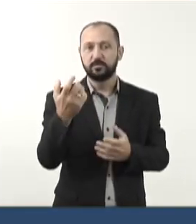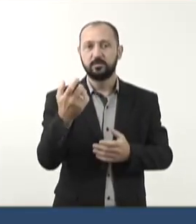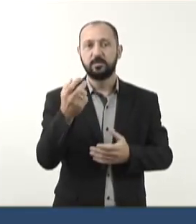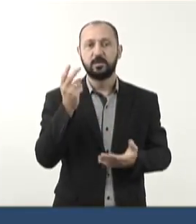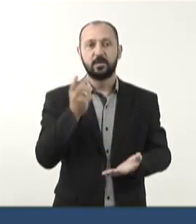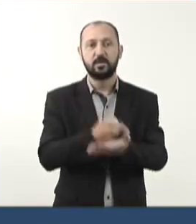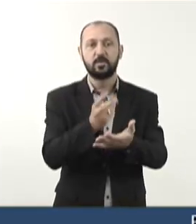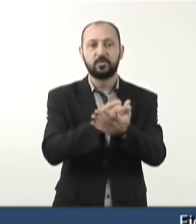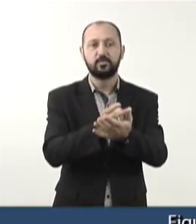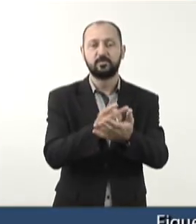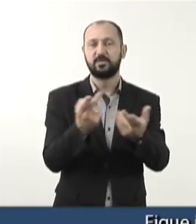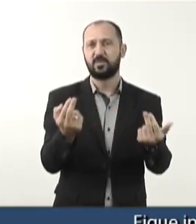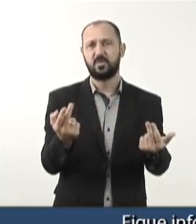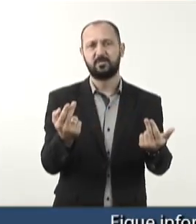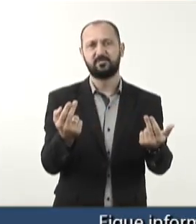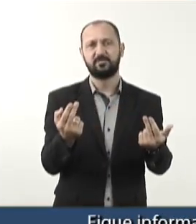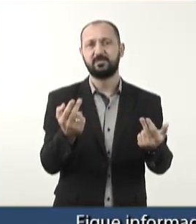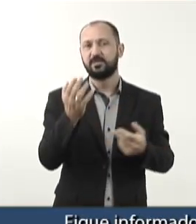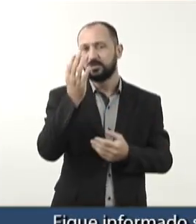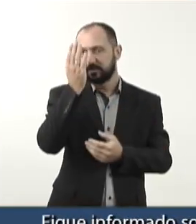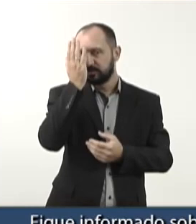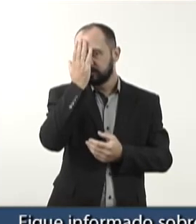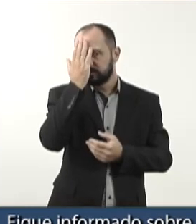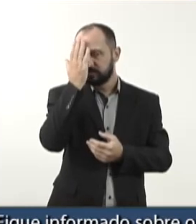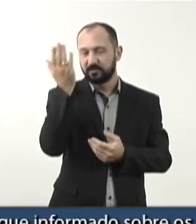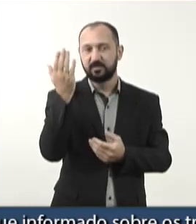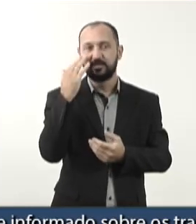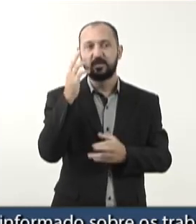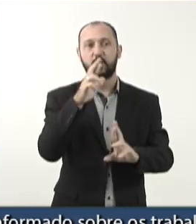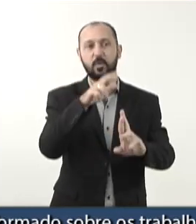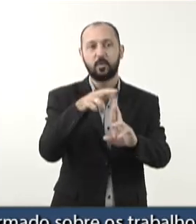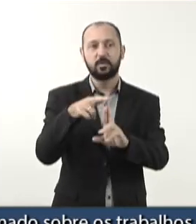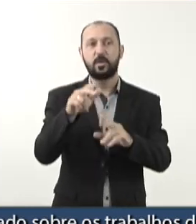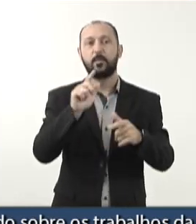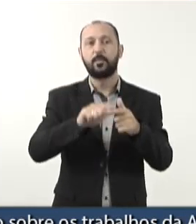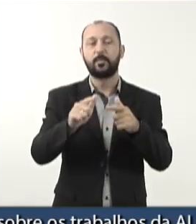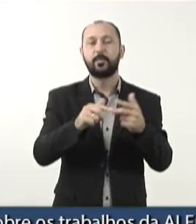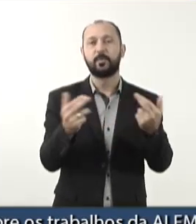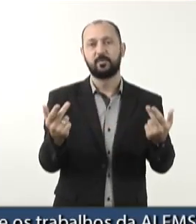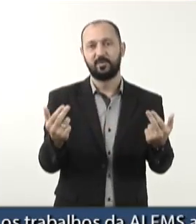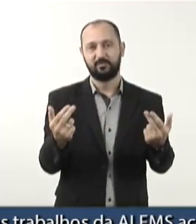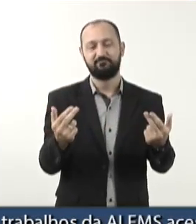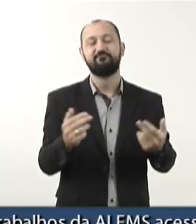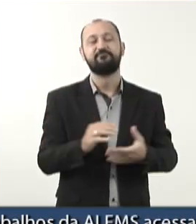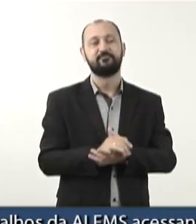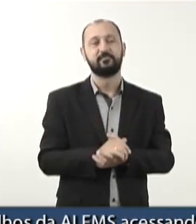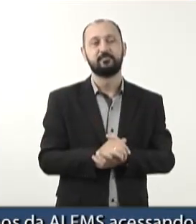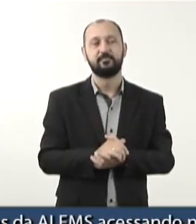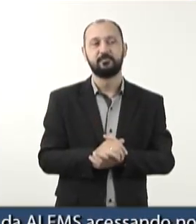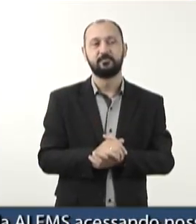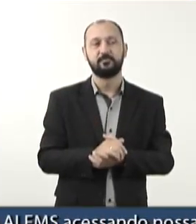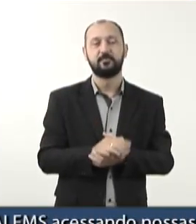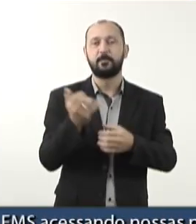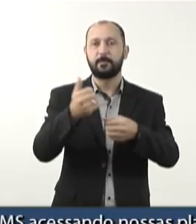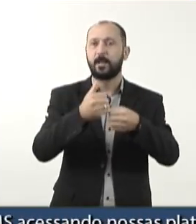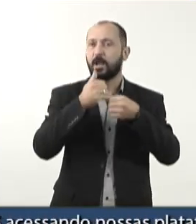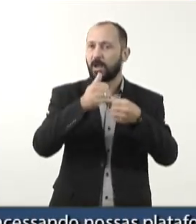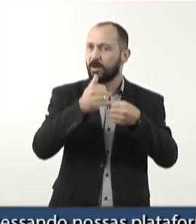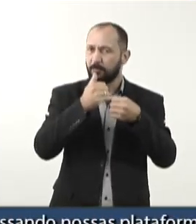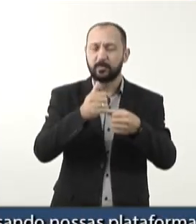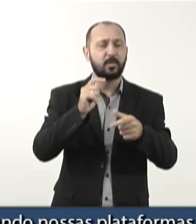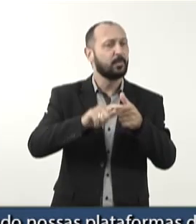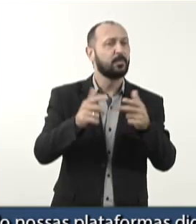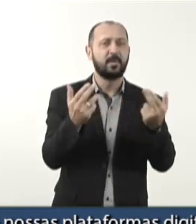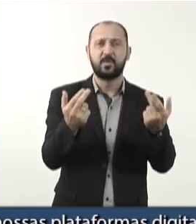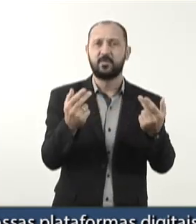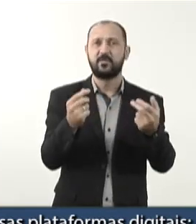dele e continuar dessa forma. Eu sei que tem outras reservas que têm o mesmo problema. A reserva de Carapó tem o mesmo problema.